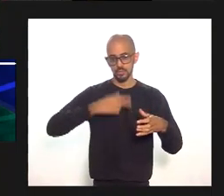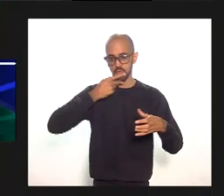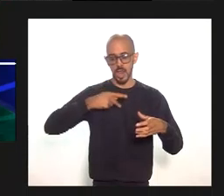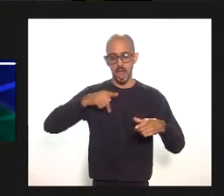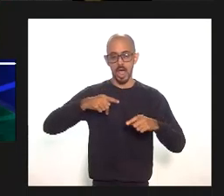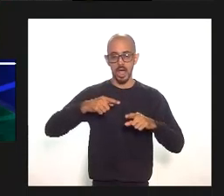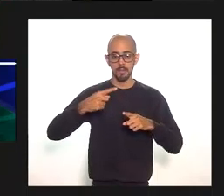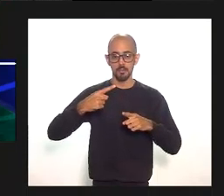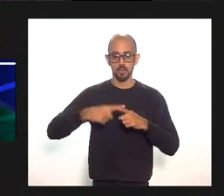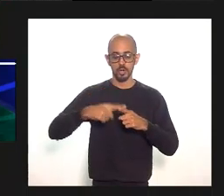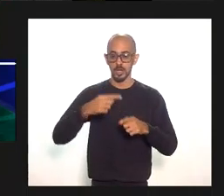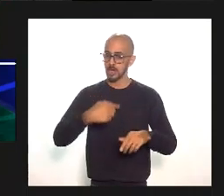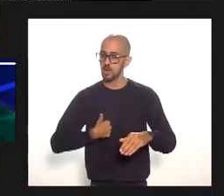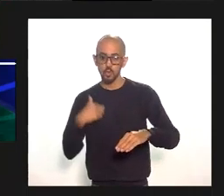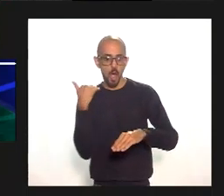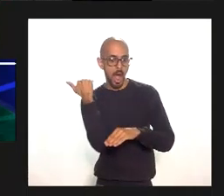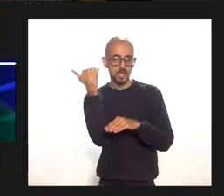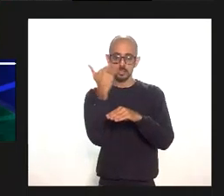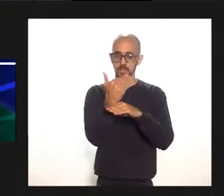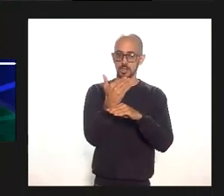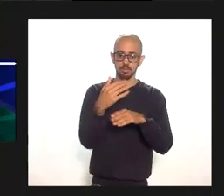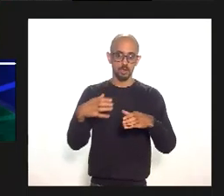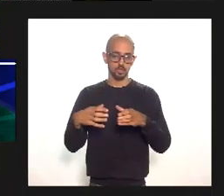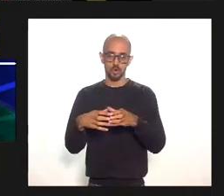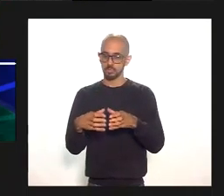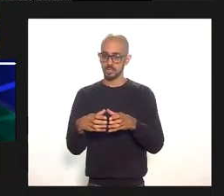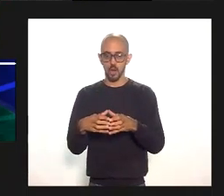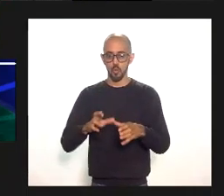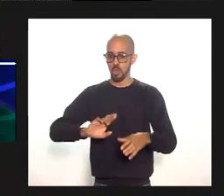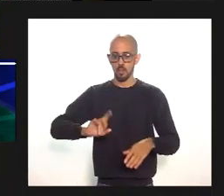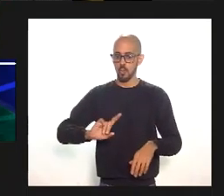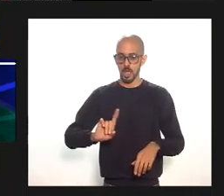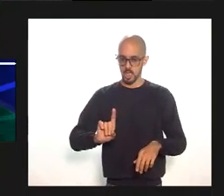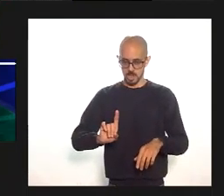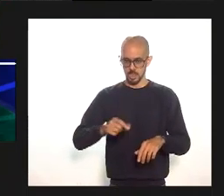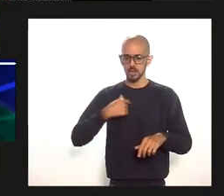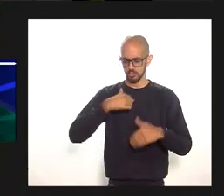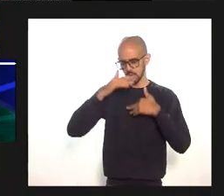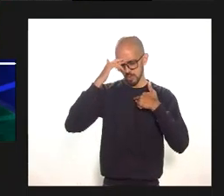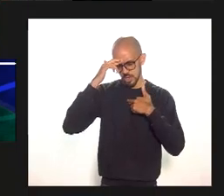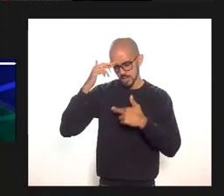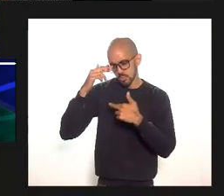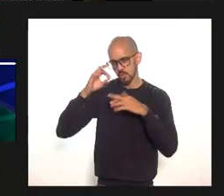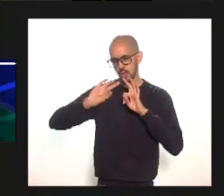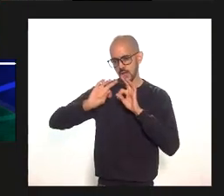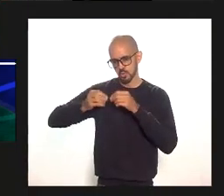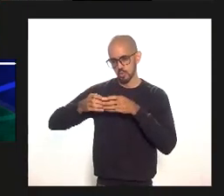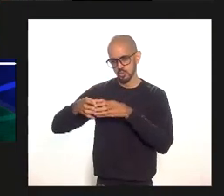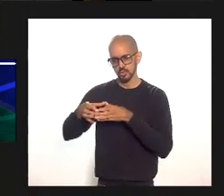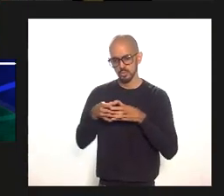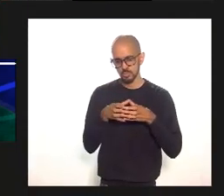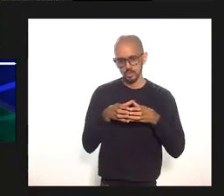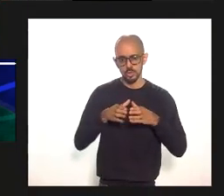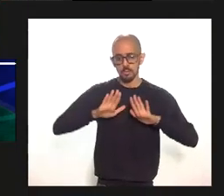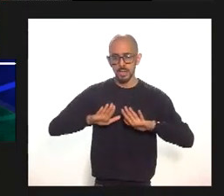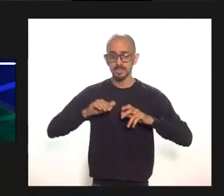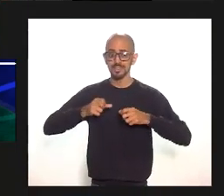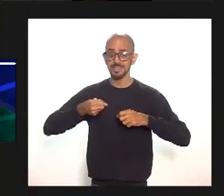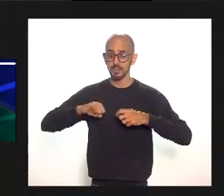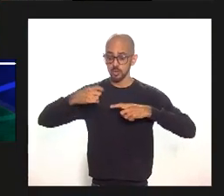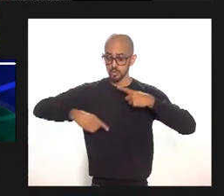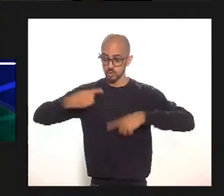de me sobrepor a nenhuma comissão. Tenho muito respeito por todas elas. Era só que, se fosse abrir a discussão,